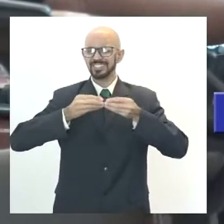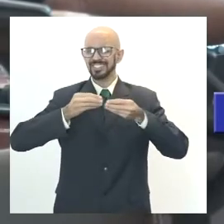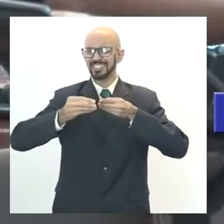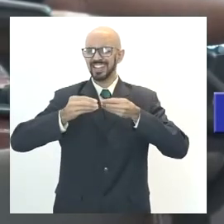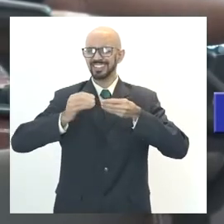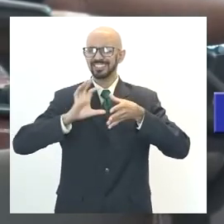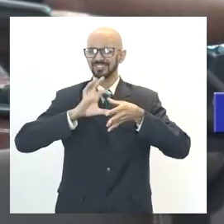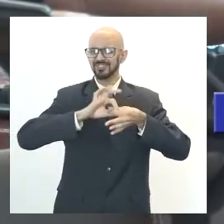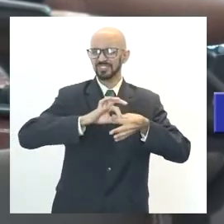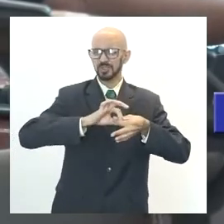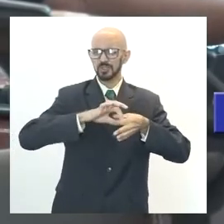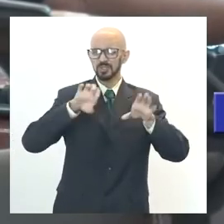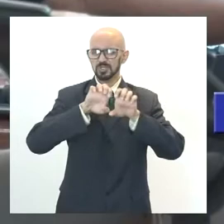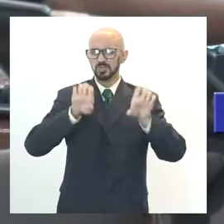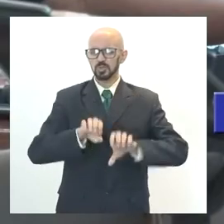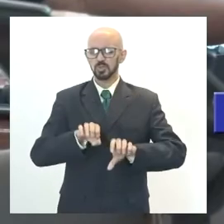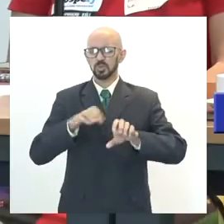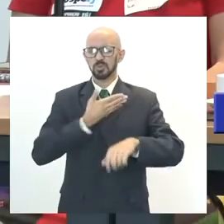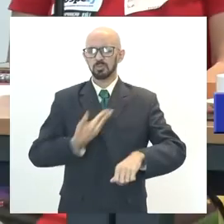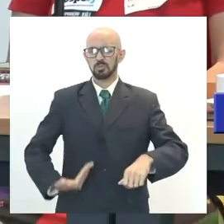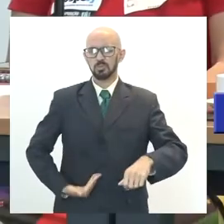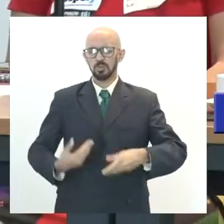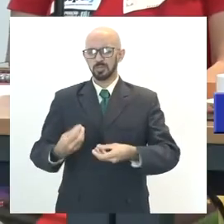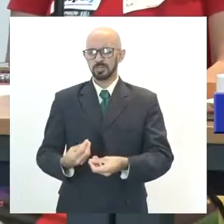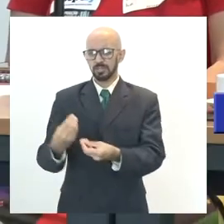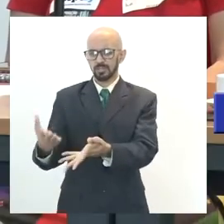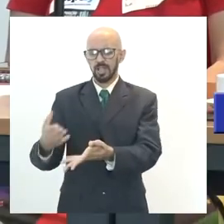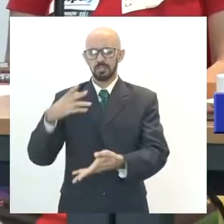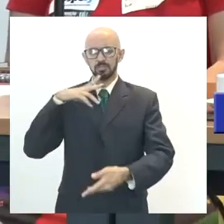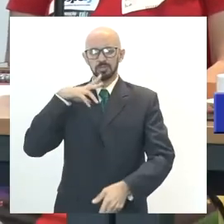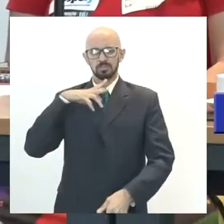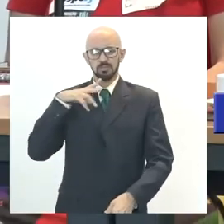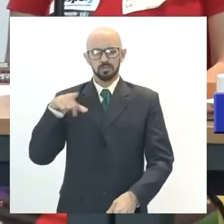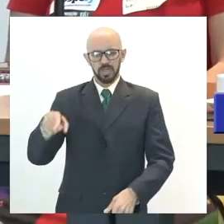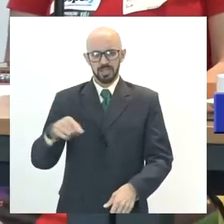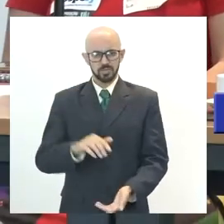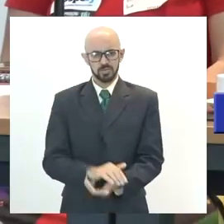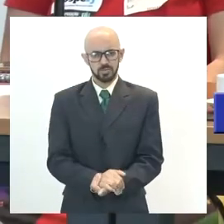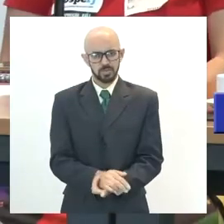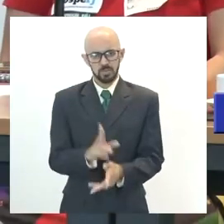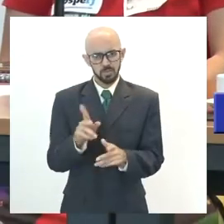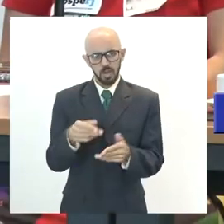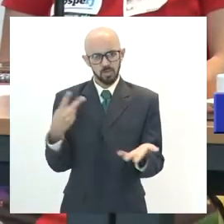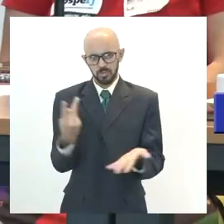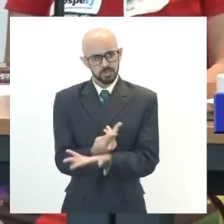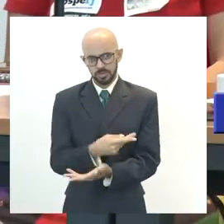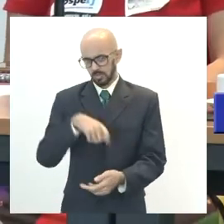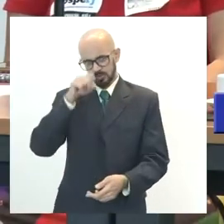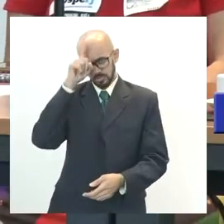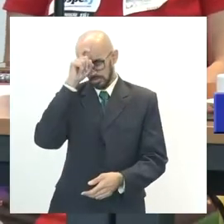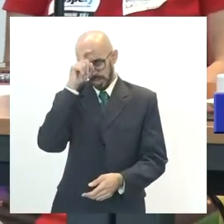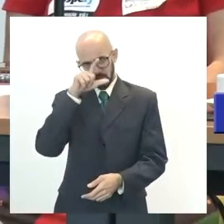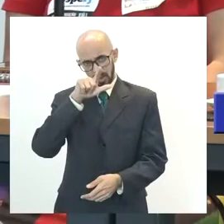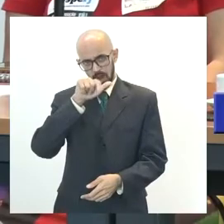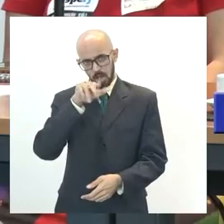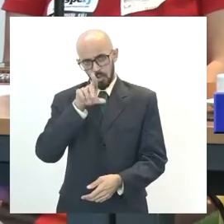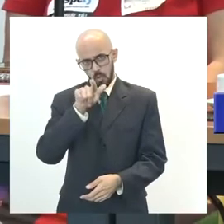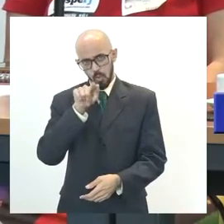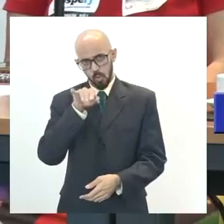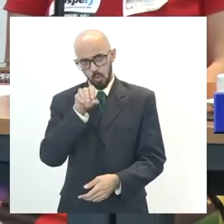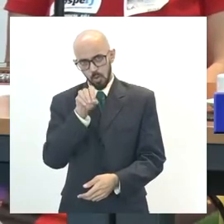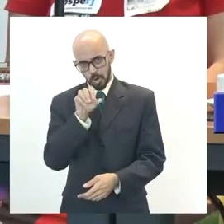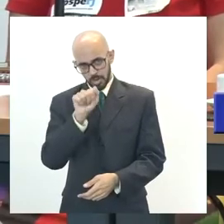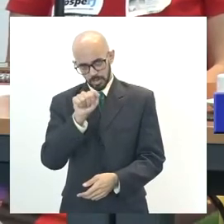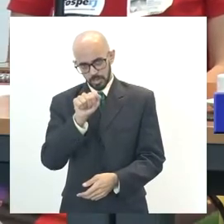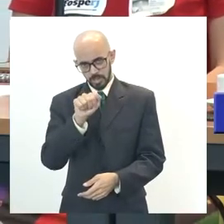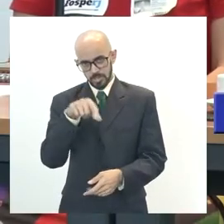estruturas públicas sendo entregues à iniciativa privada Como foi o Hospital da Lagoa que teve todo um